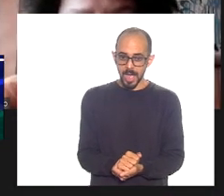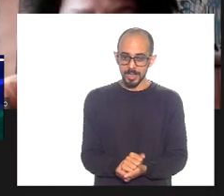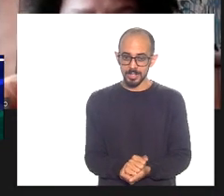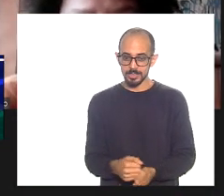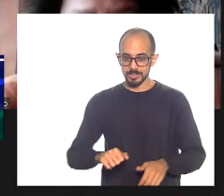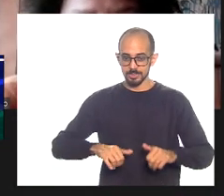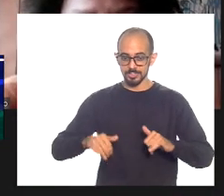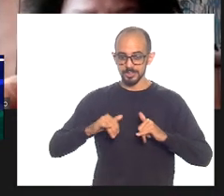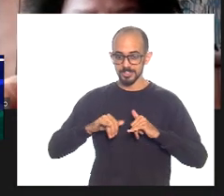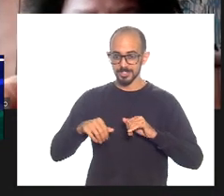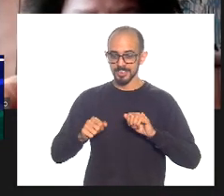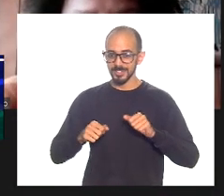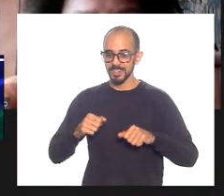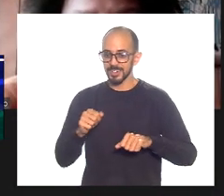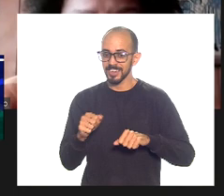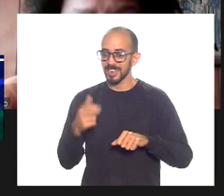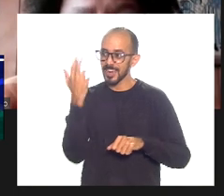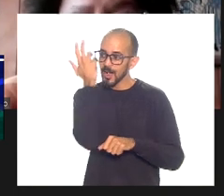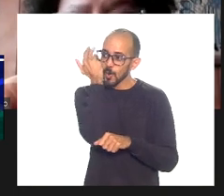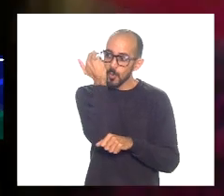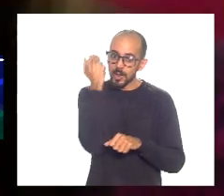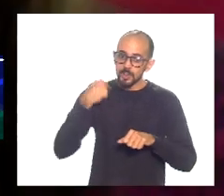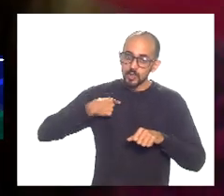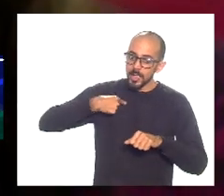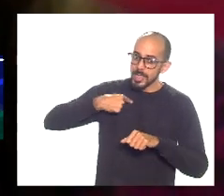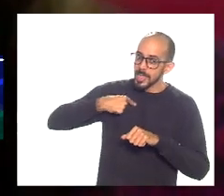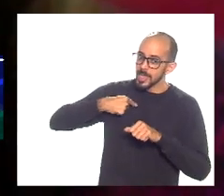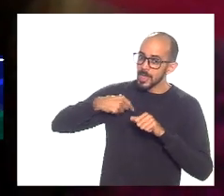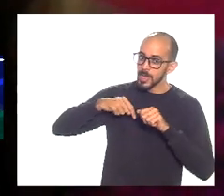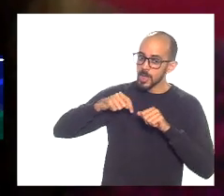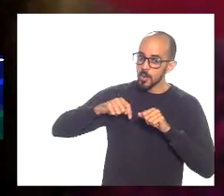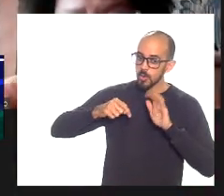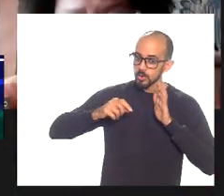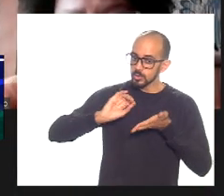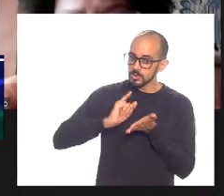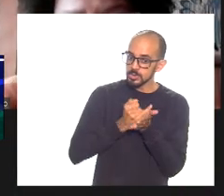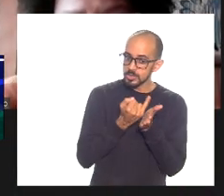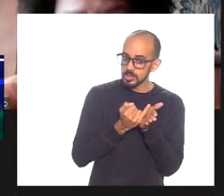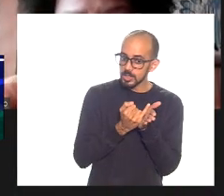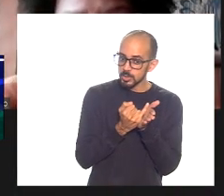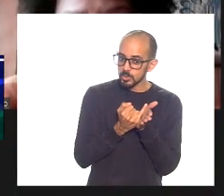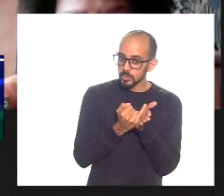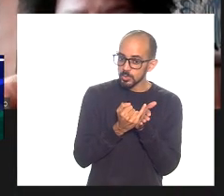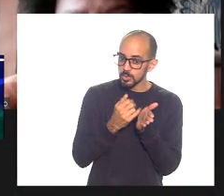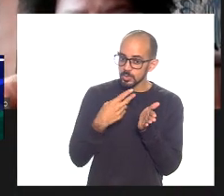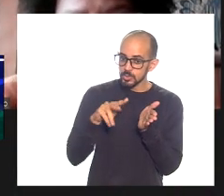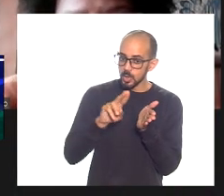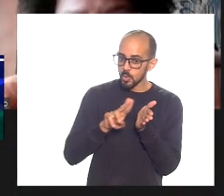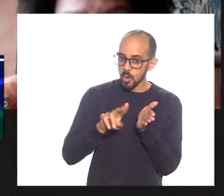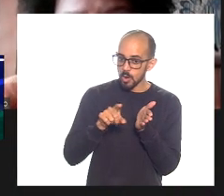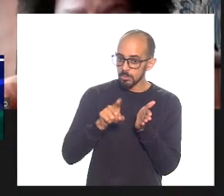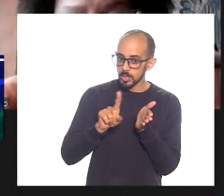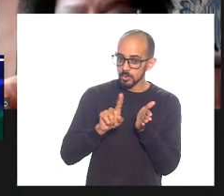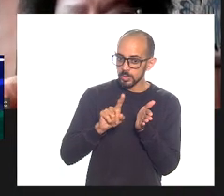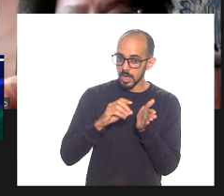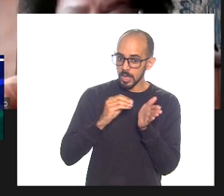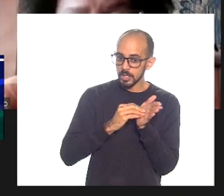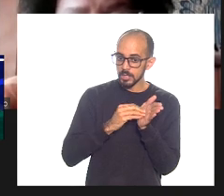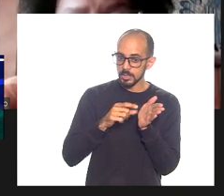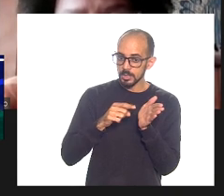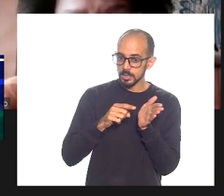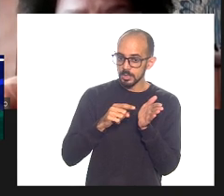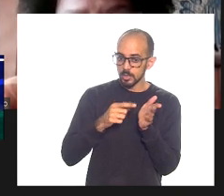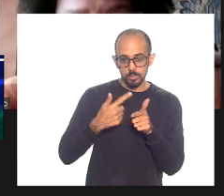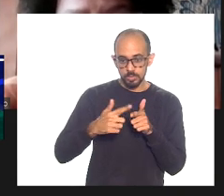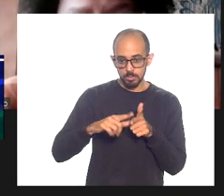Coelho. Desculpa, deputado, seu nome não me foi passado. Não, mas ele passa a palavra. Sem problema.